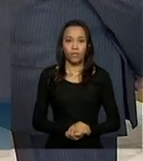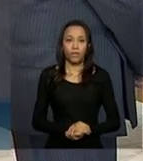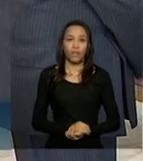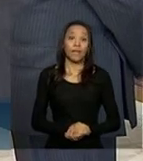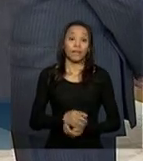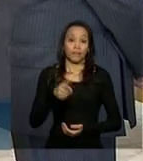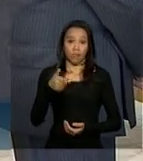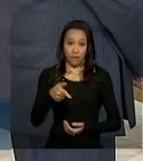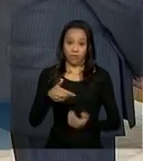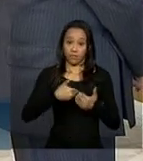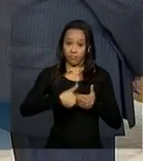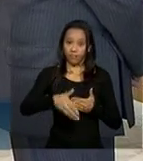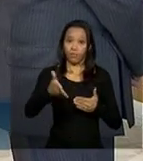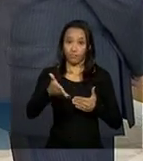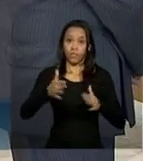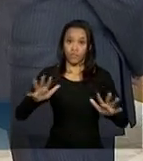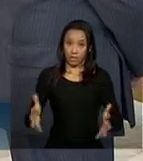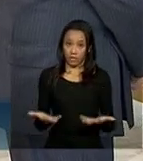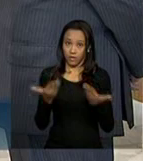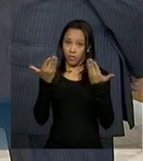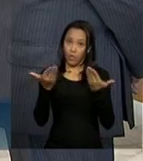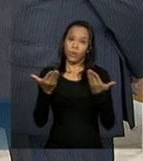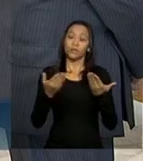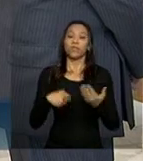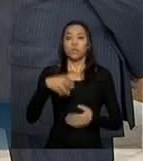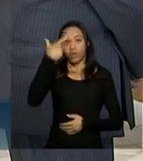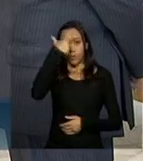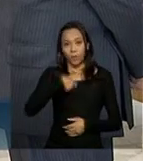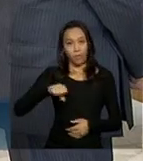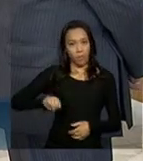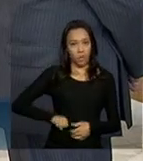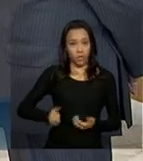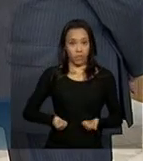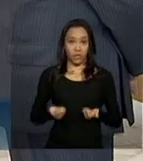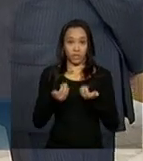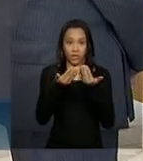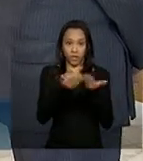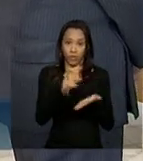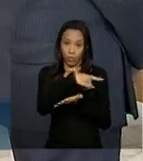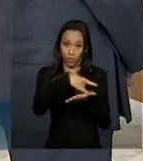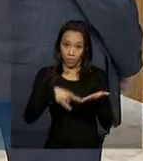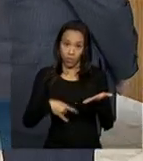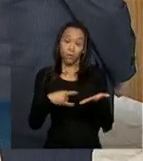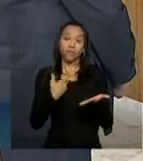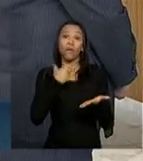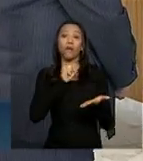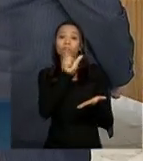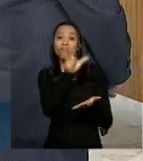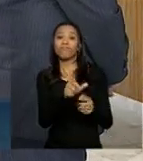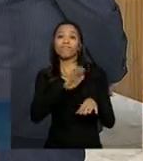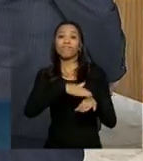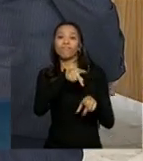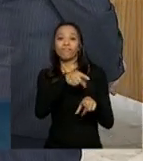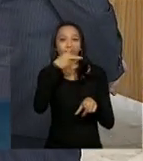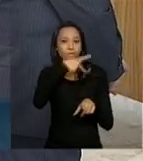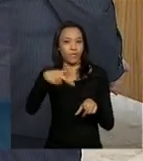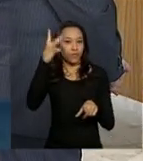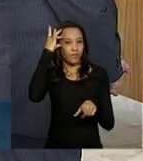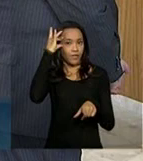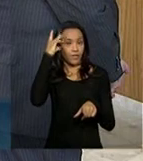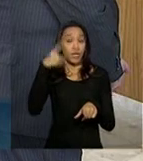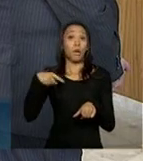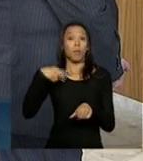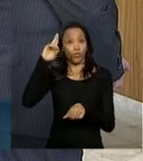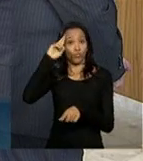Nessa cerimônia, o embaixador entrega à presidenta Dilma Rousseff uma carta assinada pelo chefe de Estado de seu